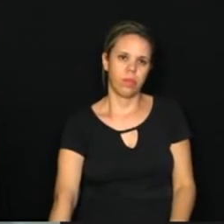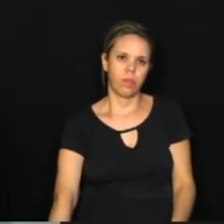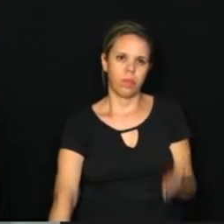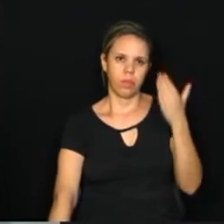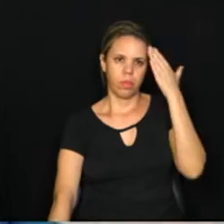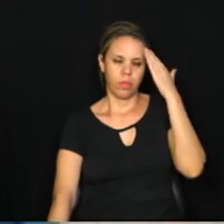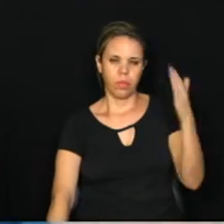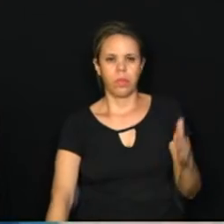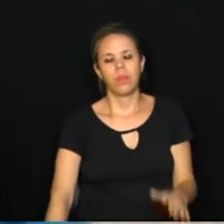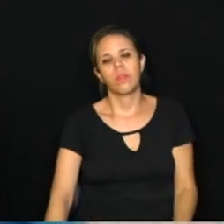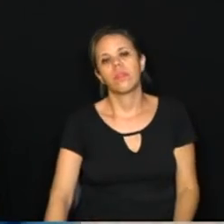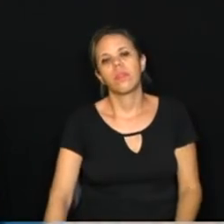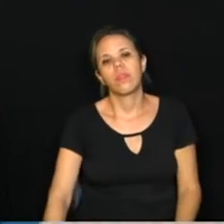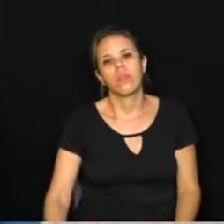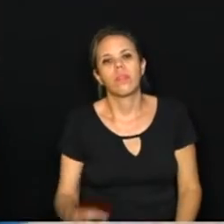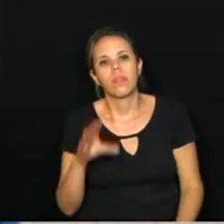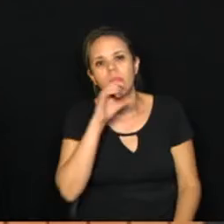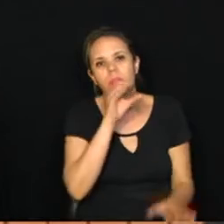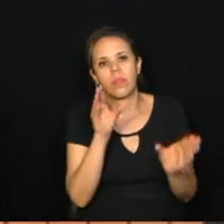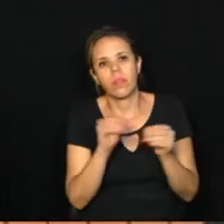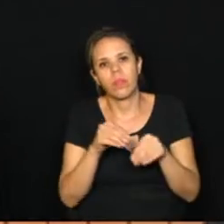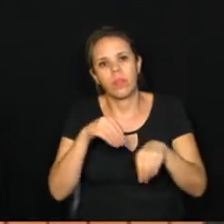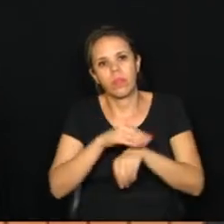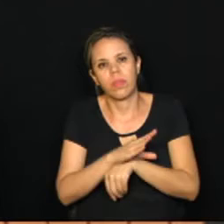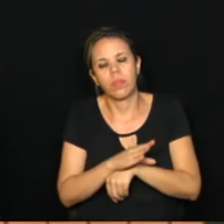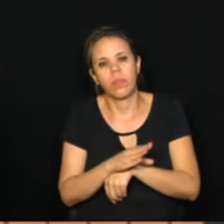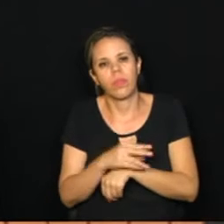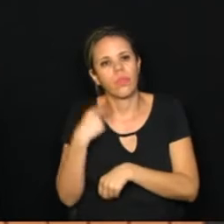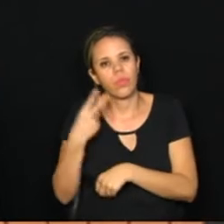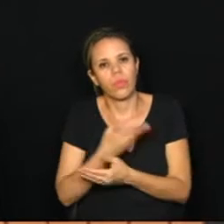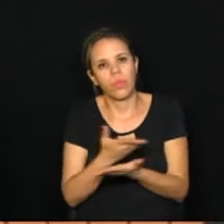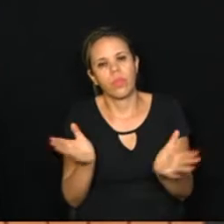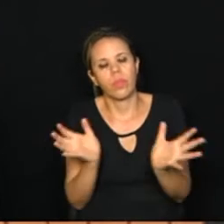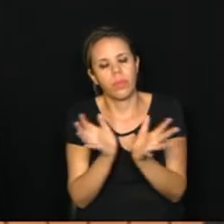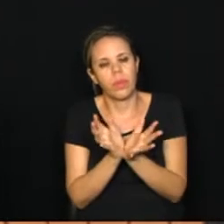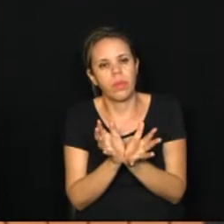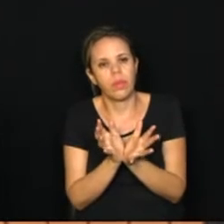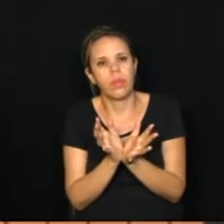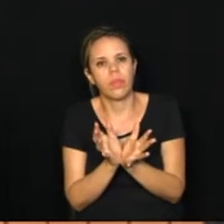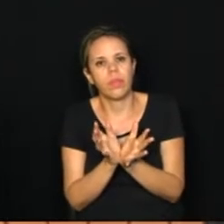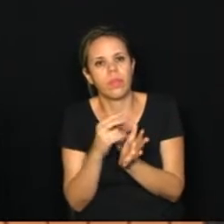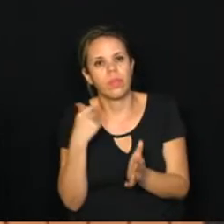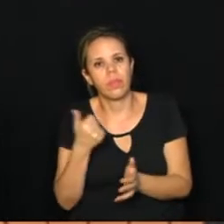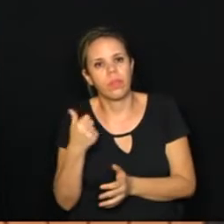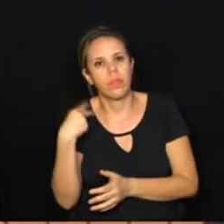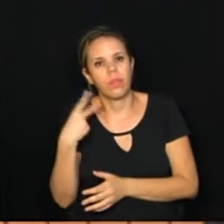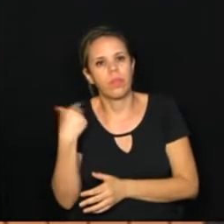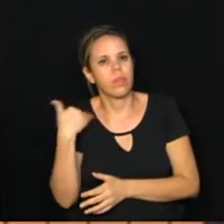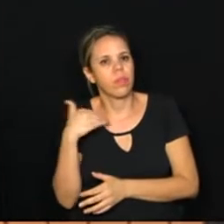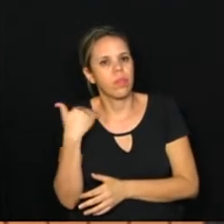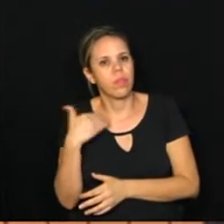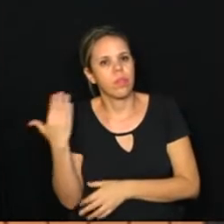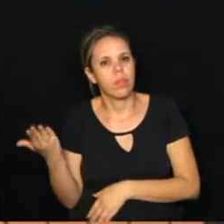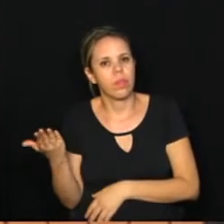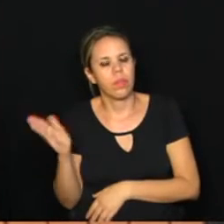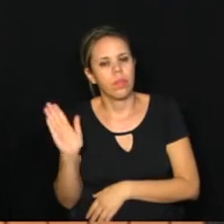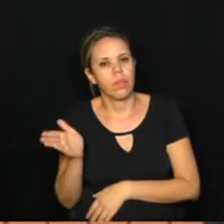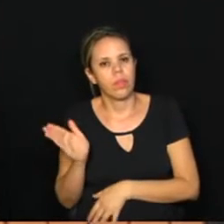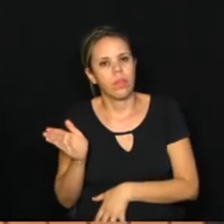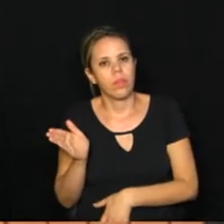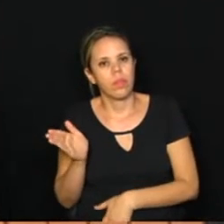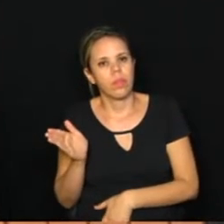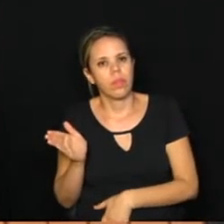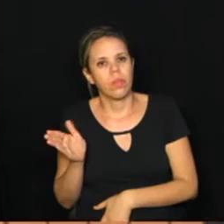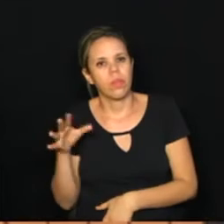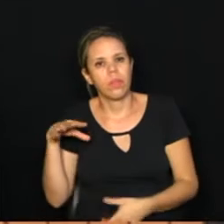Obrigado, Kaise. Então, rapidamente, eu já vou passar aqui para os vereadores da comissão. Primeiro, a vereadora Mariana Conte, que também já tinha